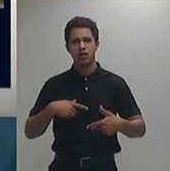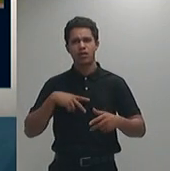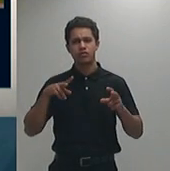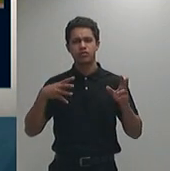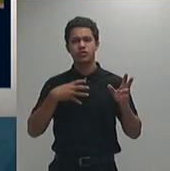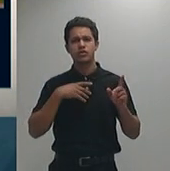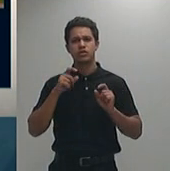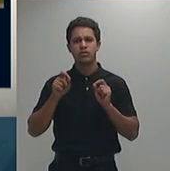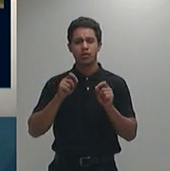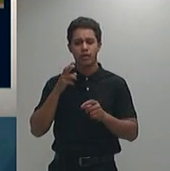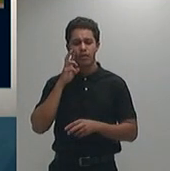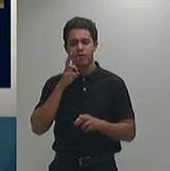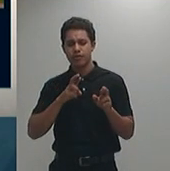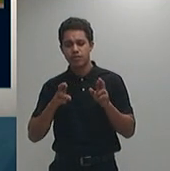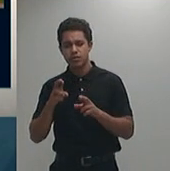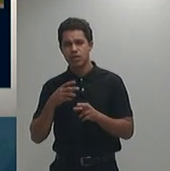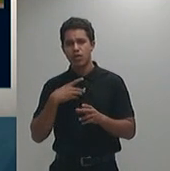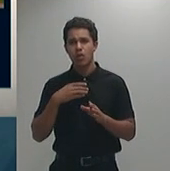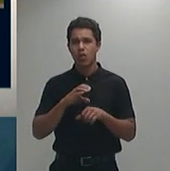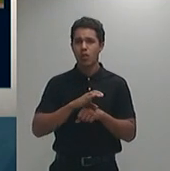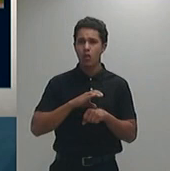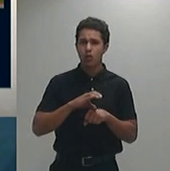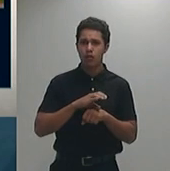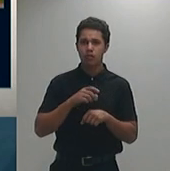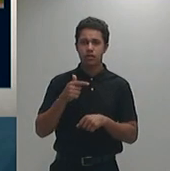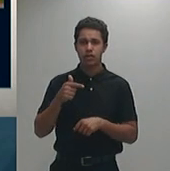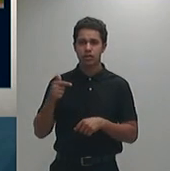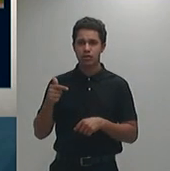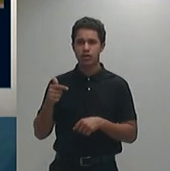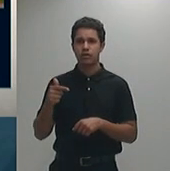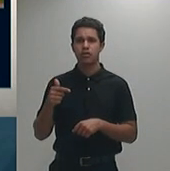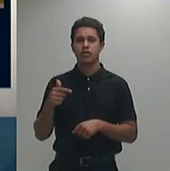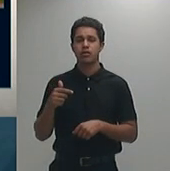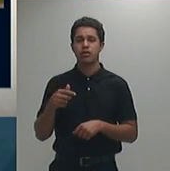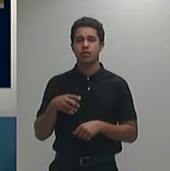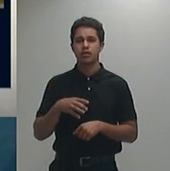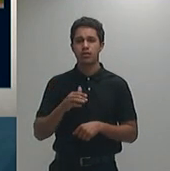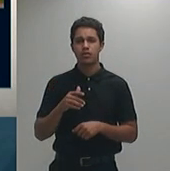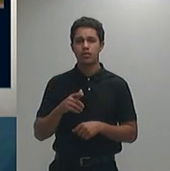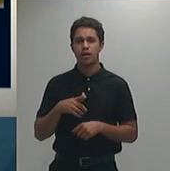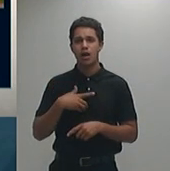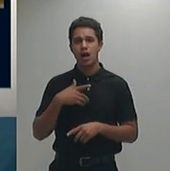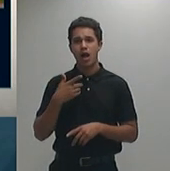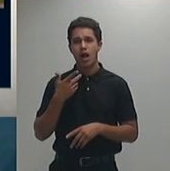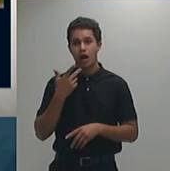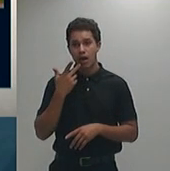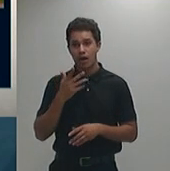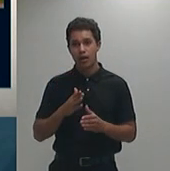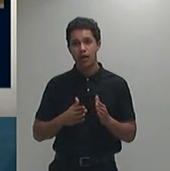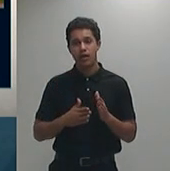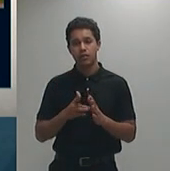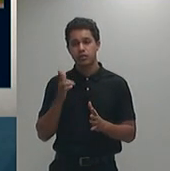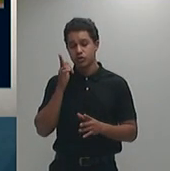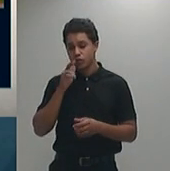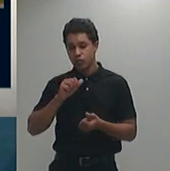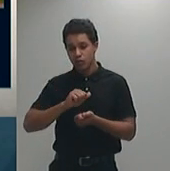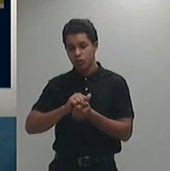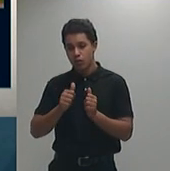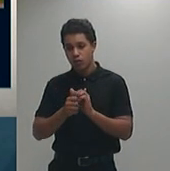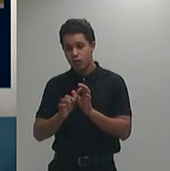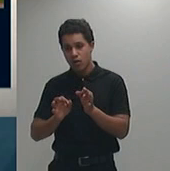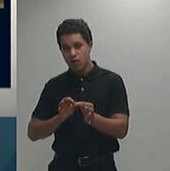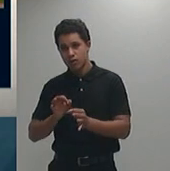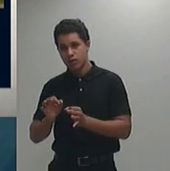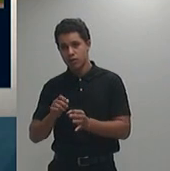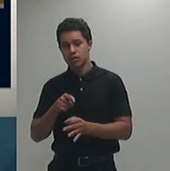vigência do código de 70 e 13 no âmbito da ação rescisória a admissibilidade de modificações no polo